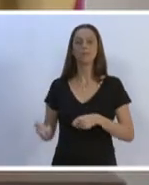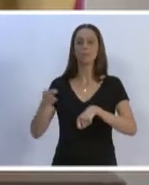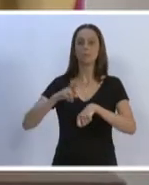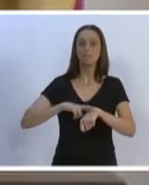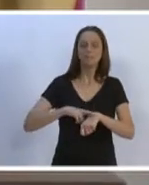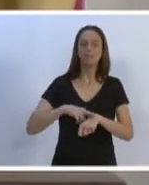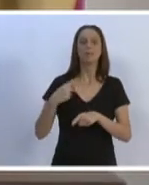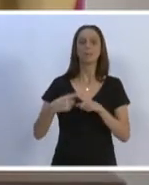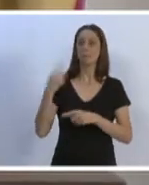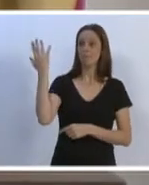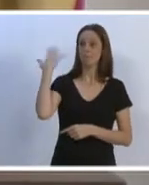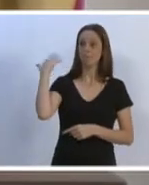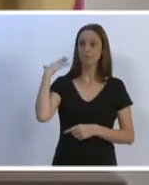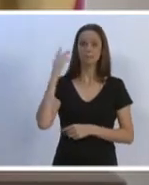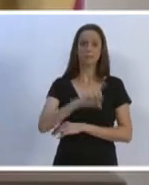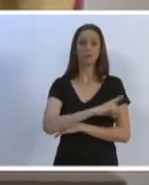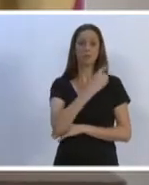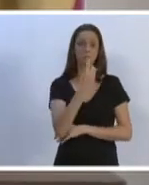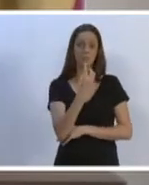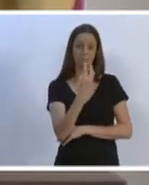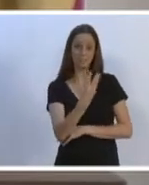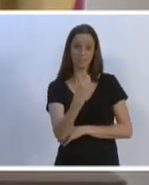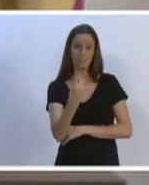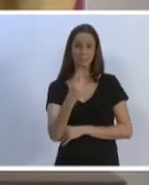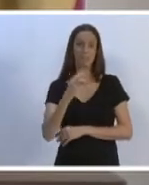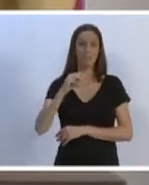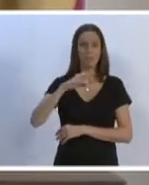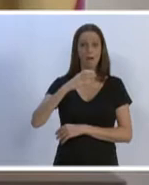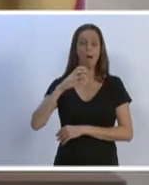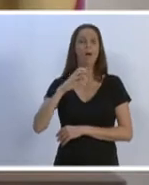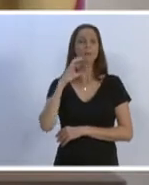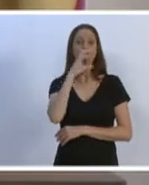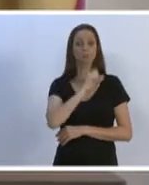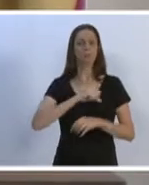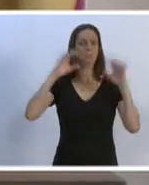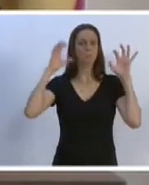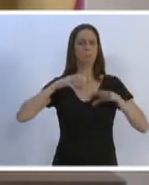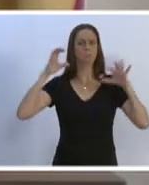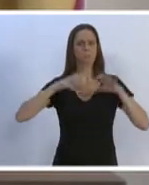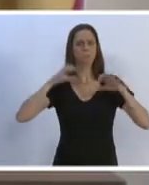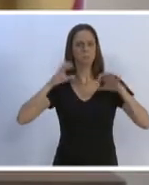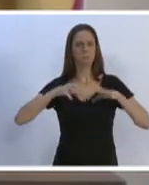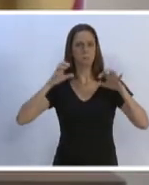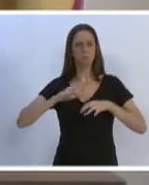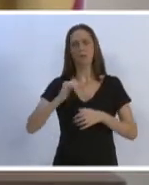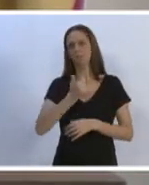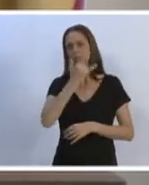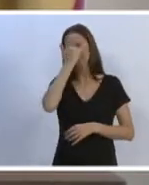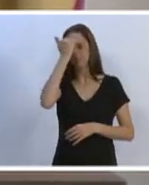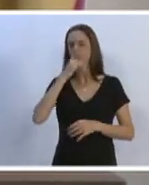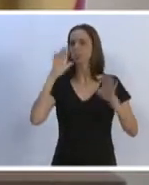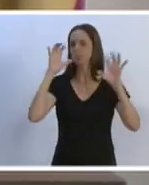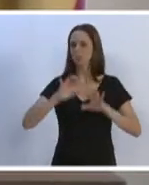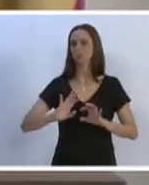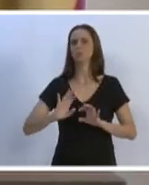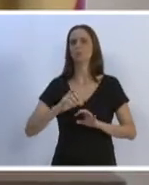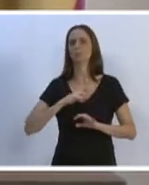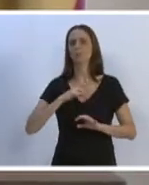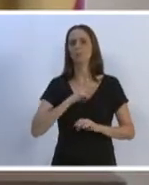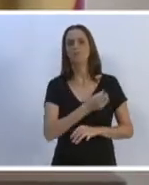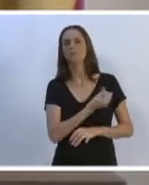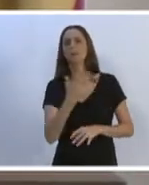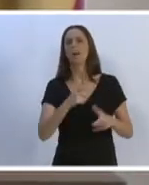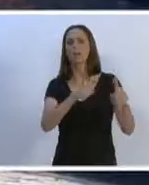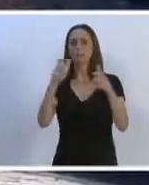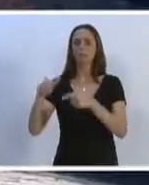chuva no último dia 31 de março, né? Sábado de véspera de Páscoa, que aconteceu aqui no município, onde a gente tem acompanhado aí